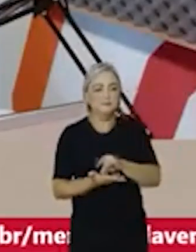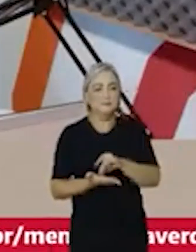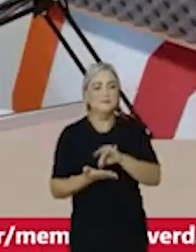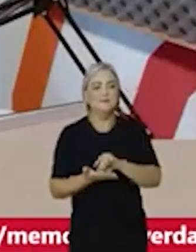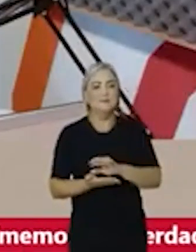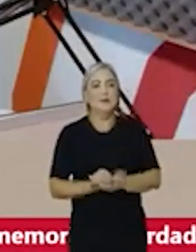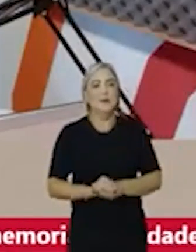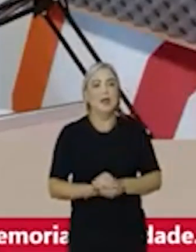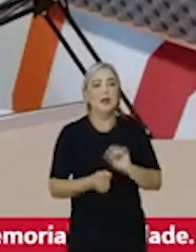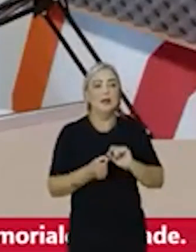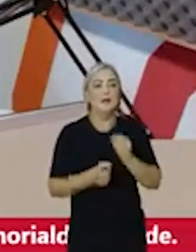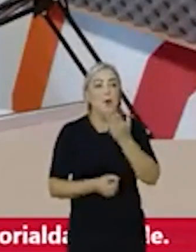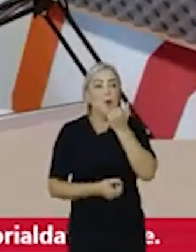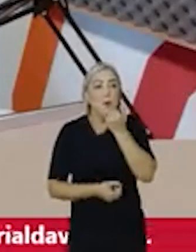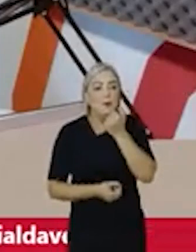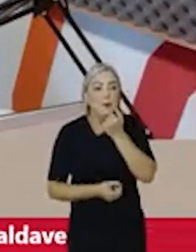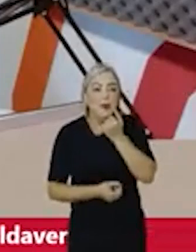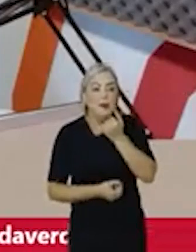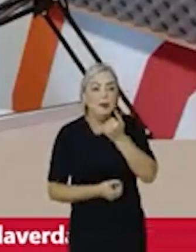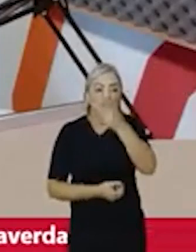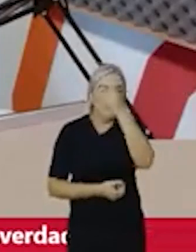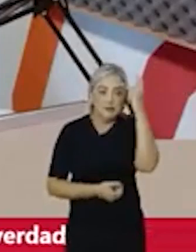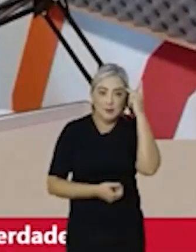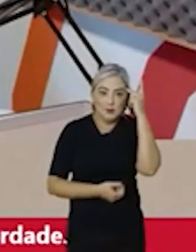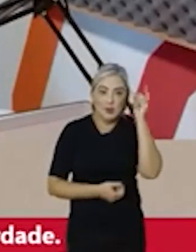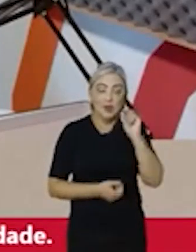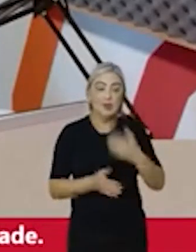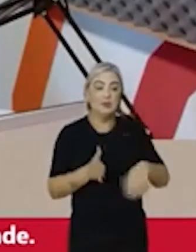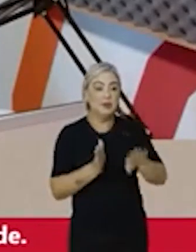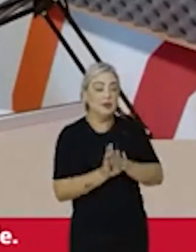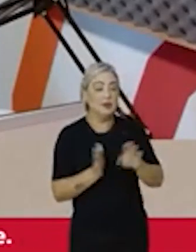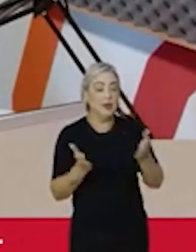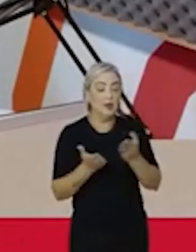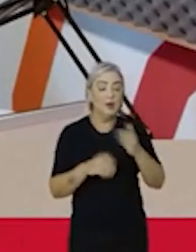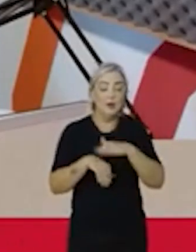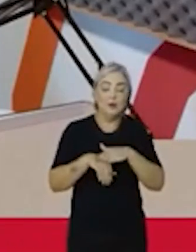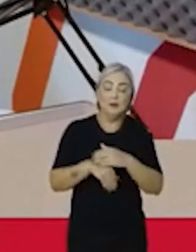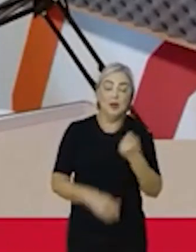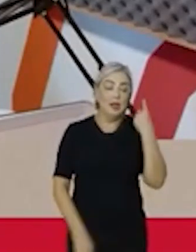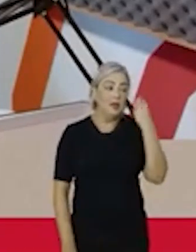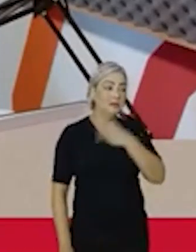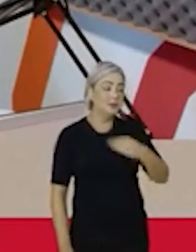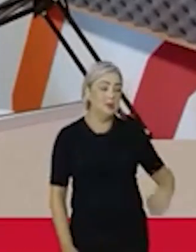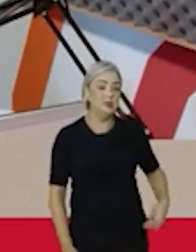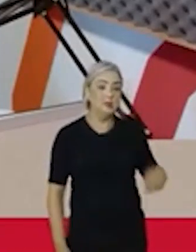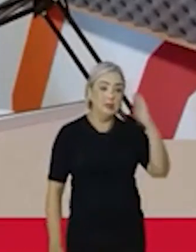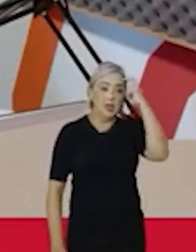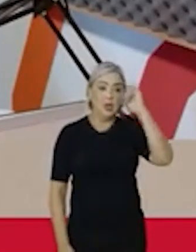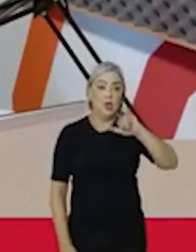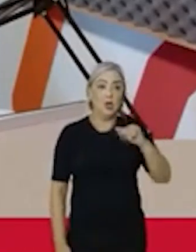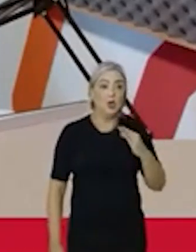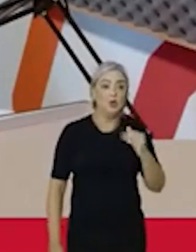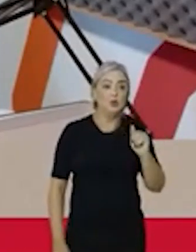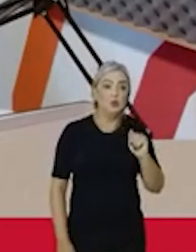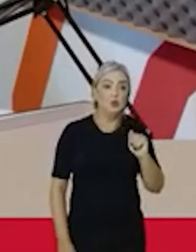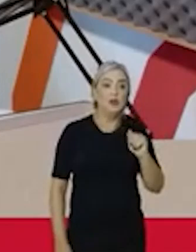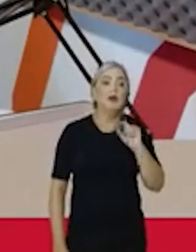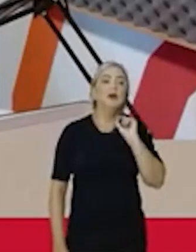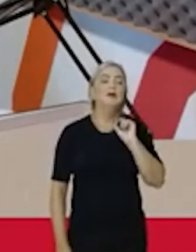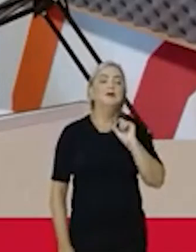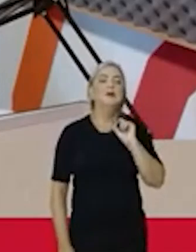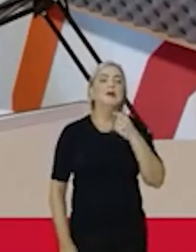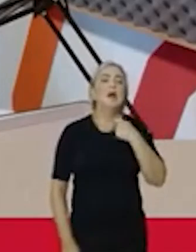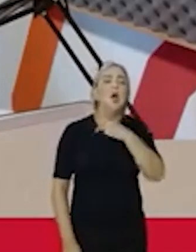faltando comida na mesa dessas pessoas. E para quem está chegando agora, eu converso com o ex-ministro da Cultura, Juca Ferreira. Juca,